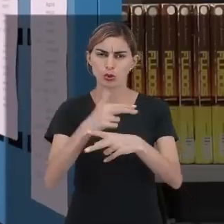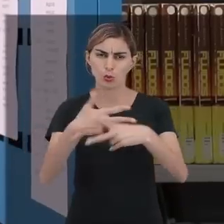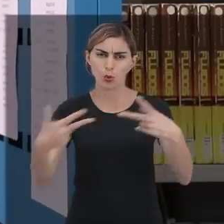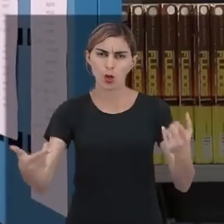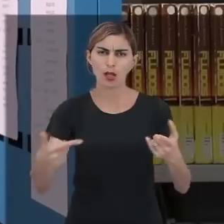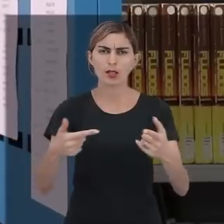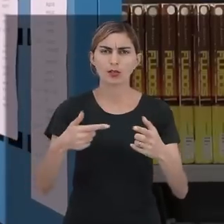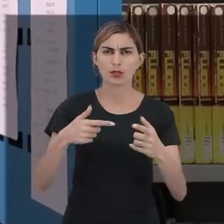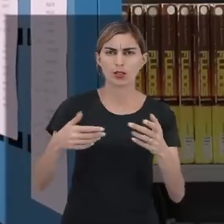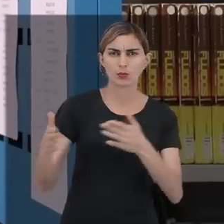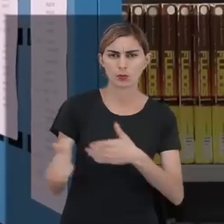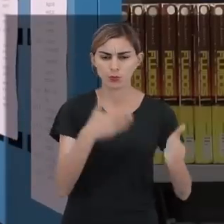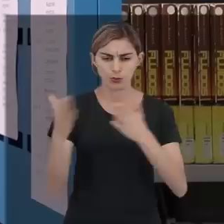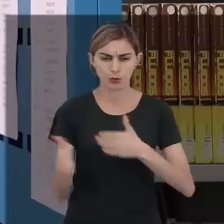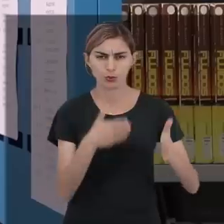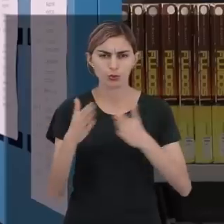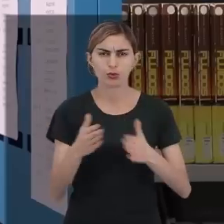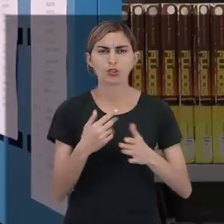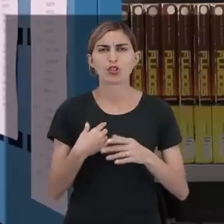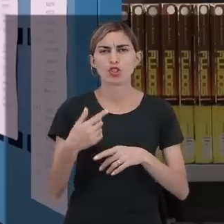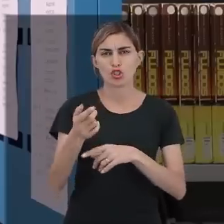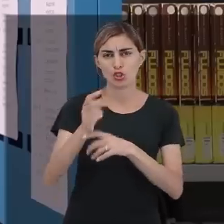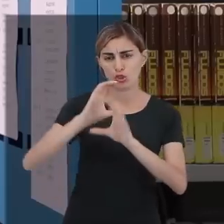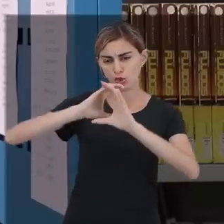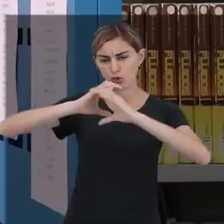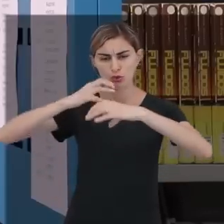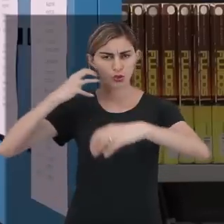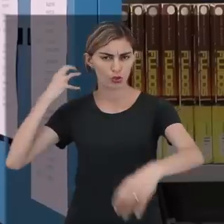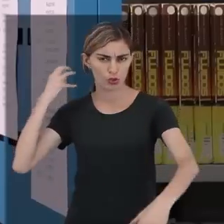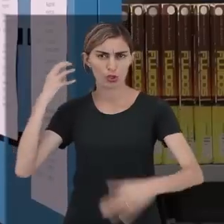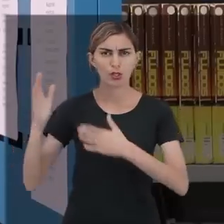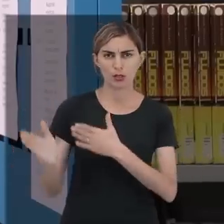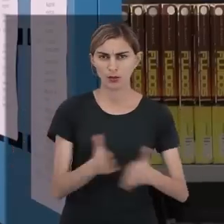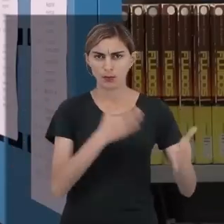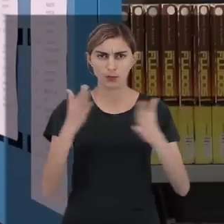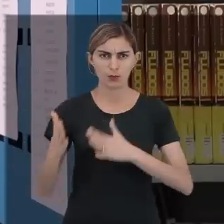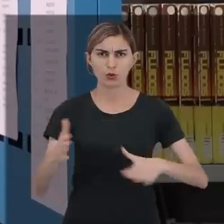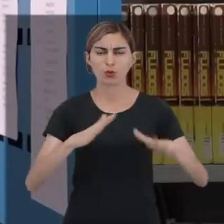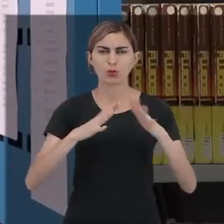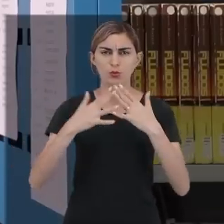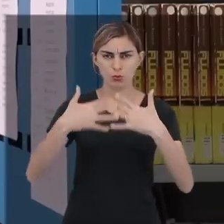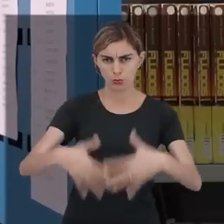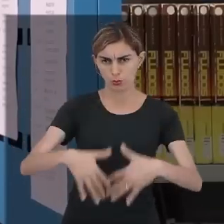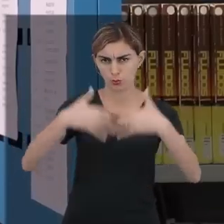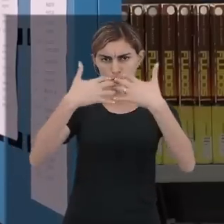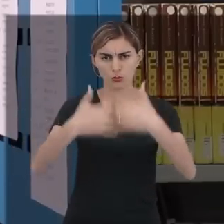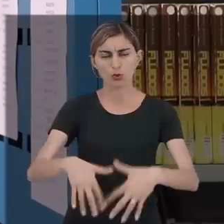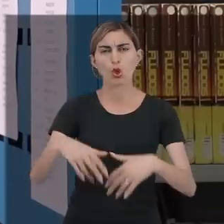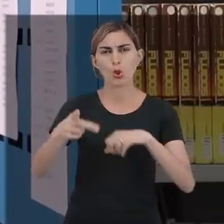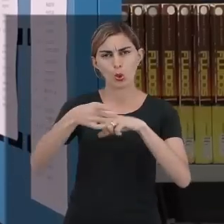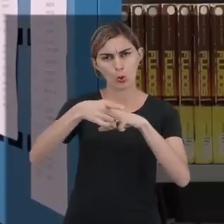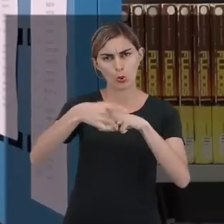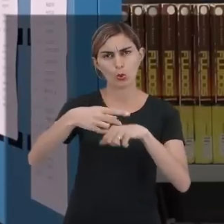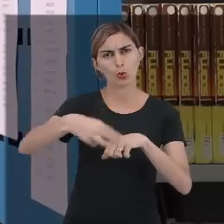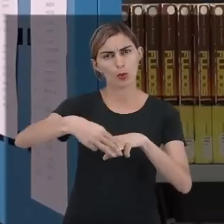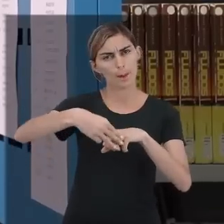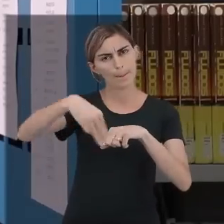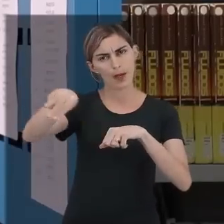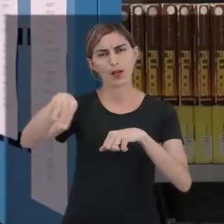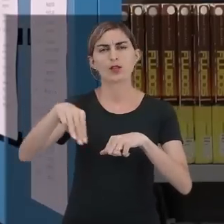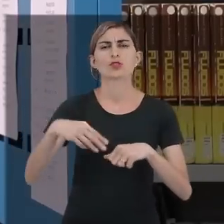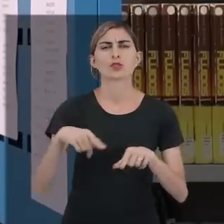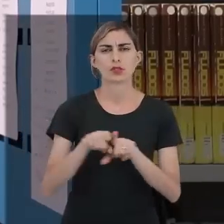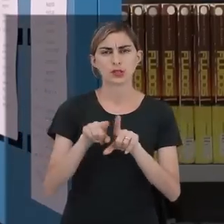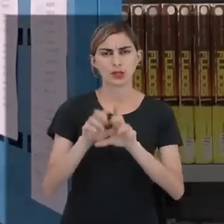e Produtividade, é docente do curso de Engenharia da Produção, doutora e mestre em Engenharia da Produção, também em Engenharia